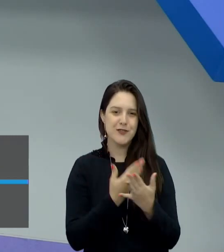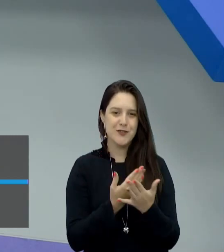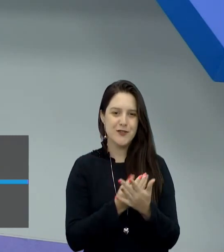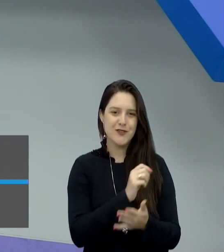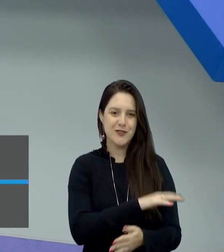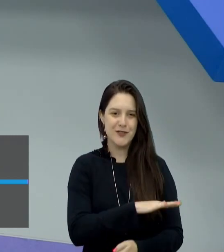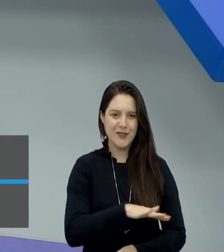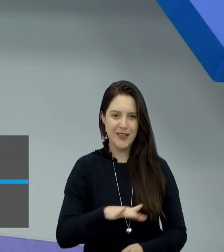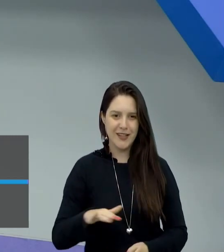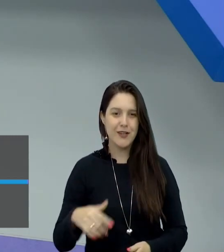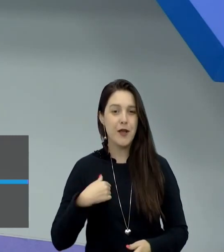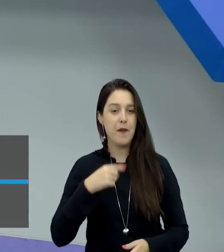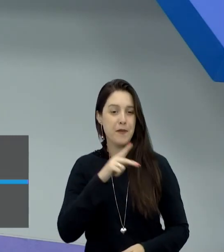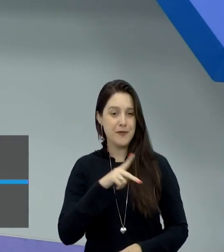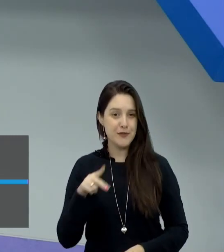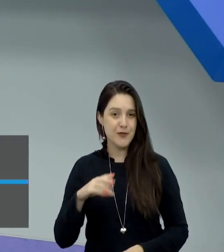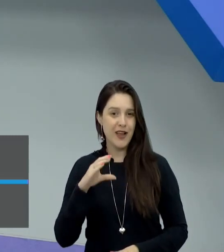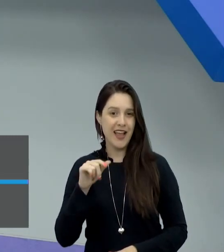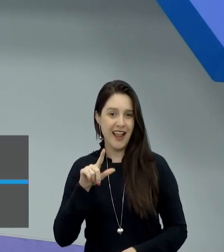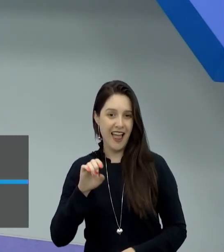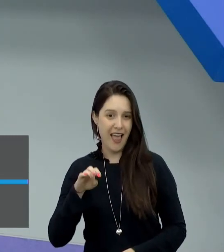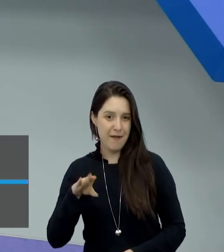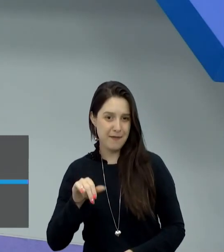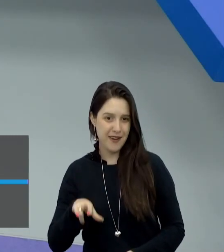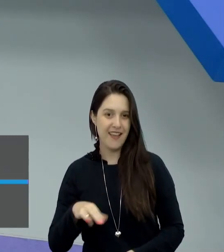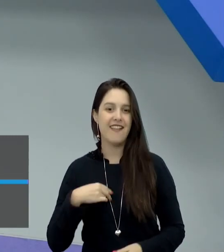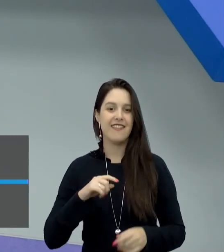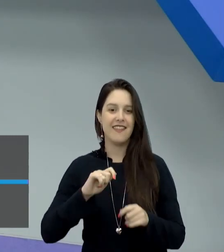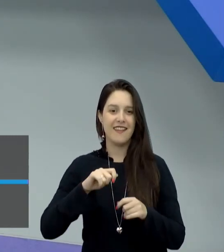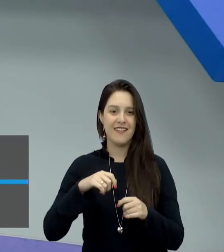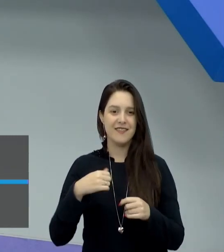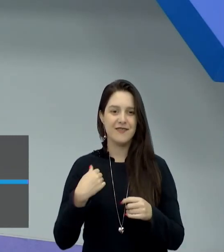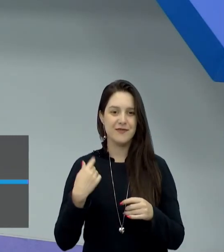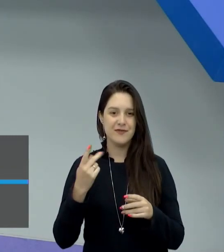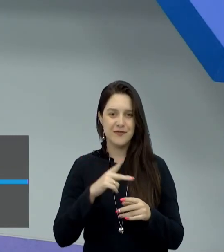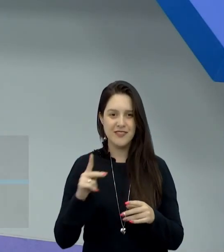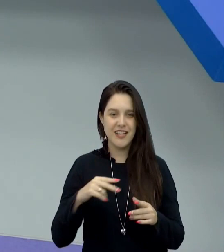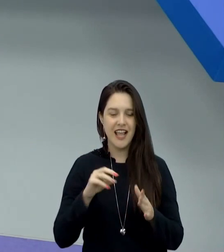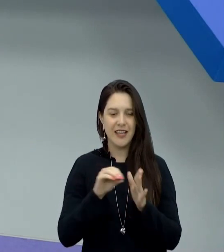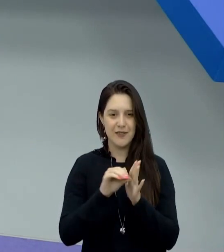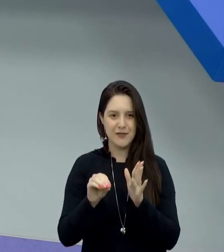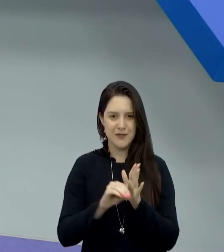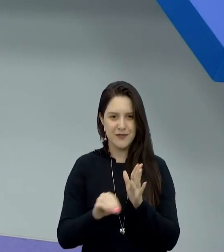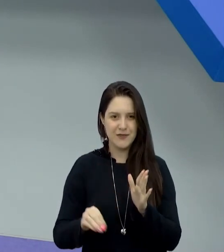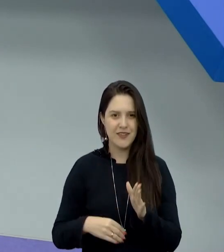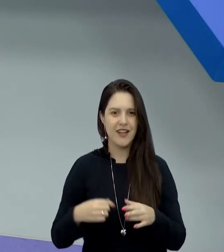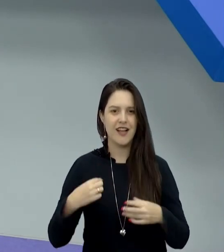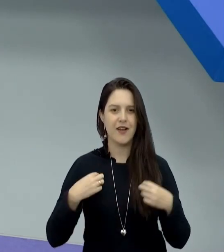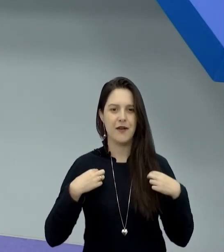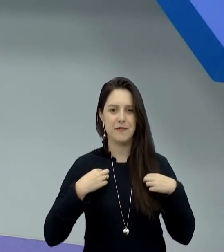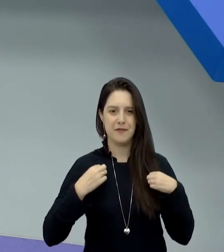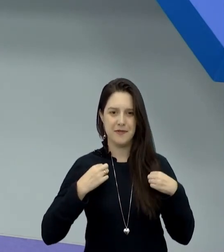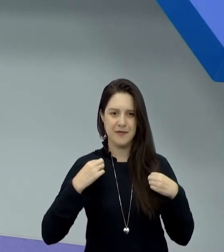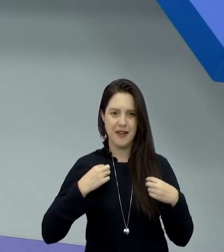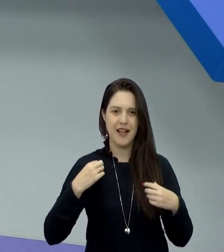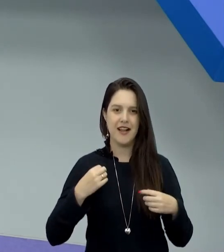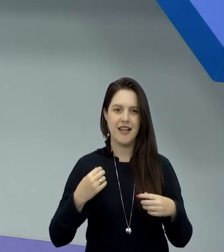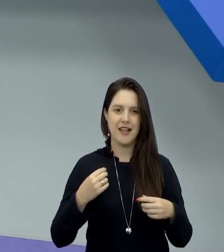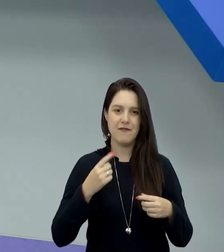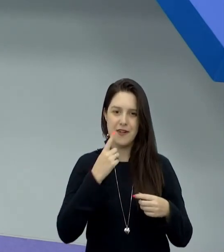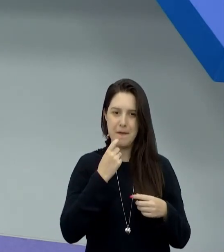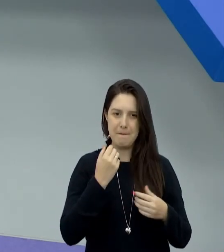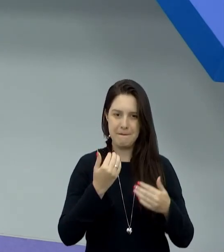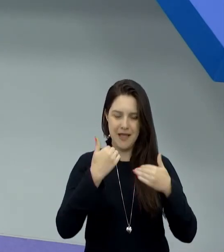estudantes. Eu sou o professor Kleber, professor de História aqui do Centro de Mídias. Eu estou com uma camiseta